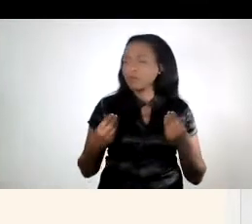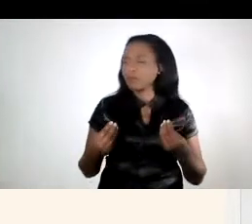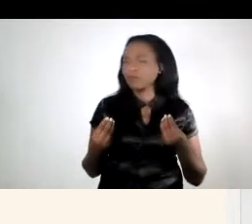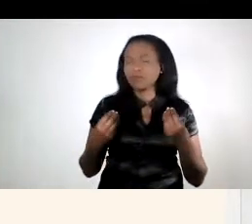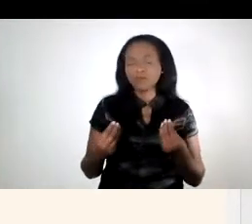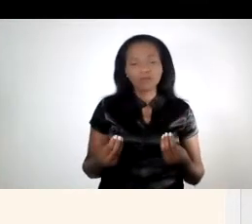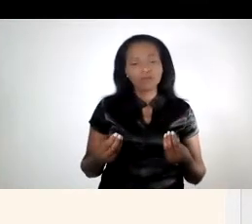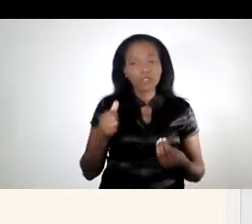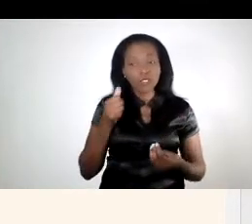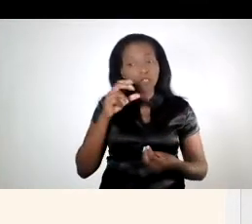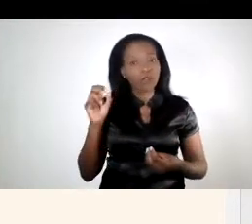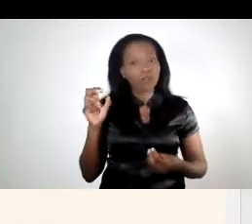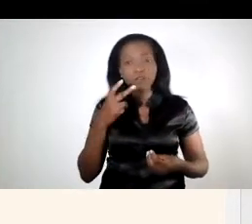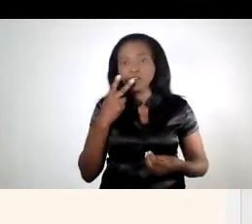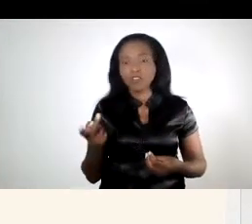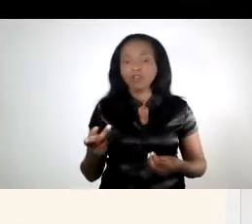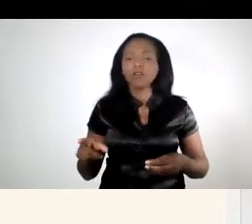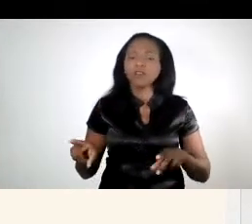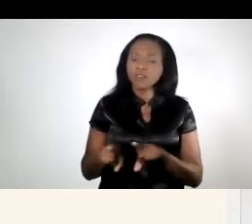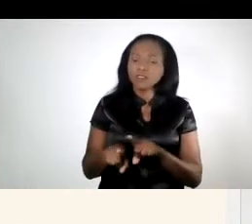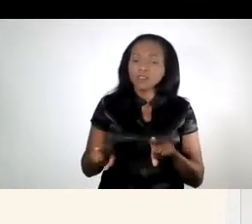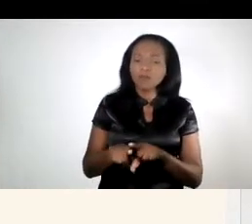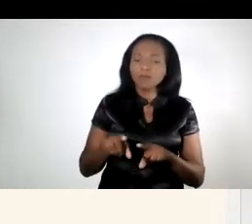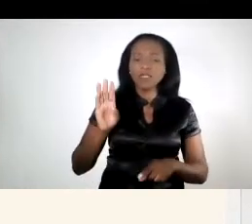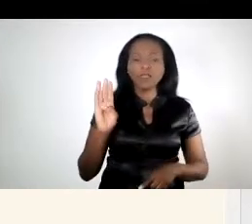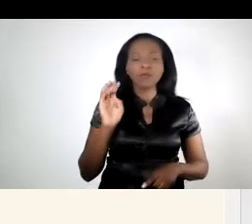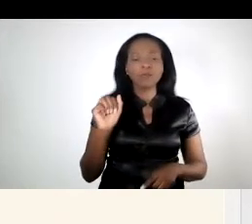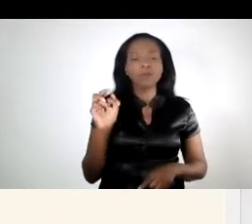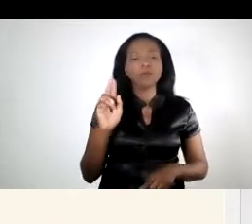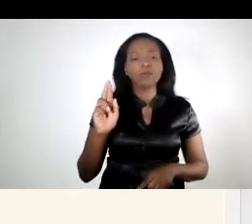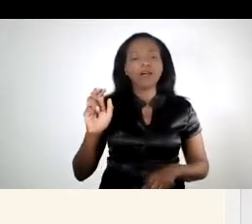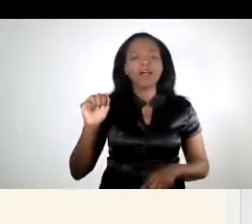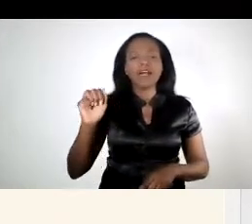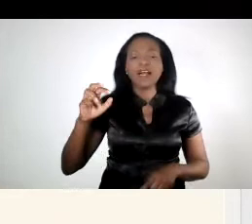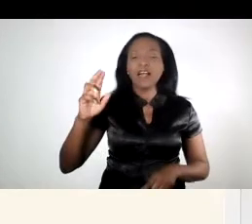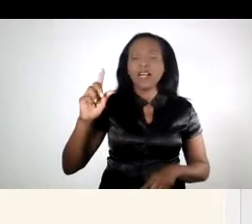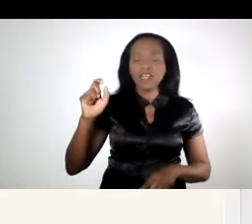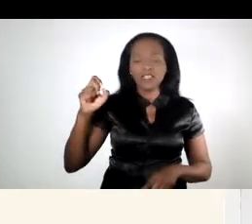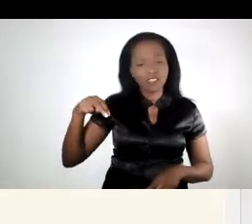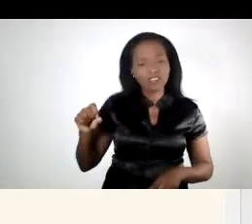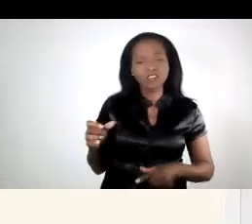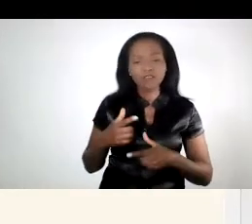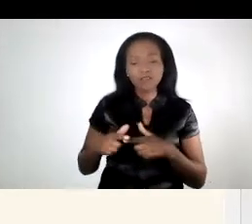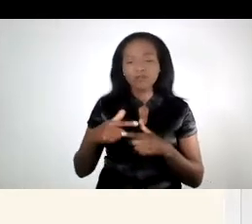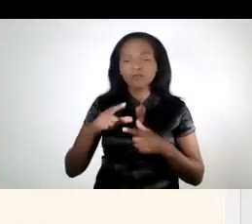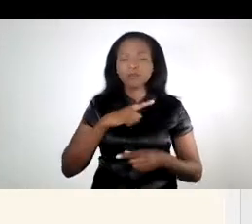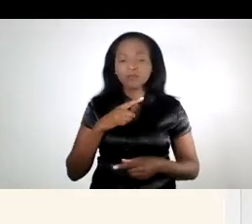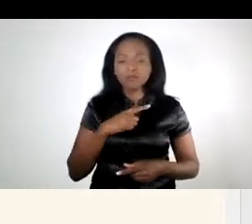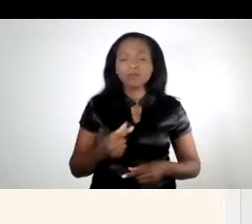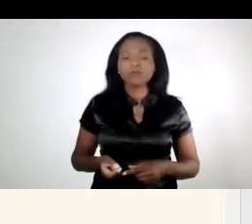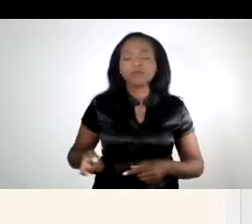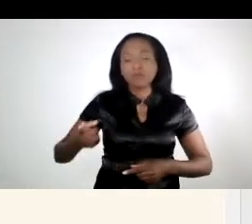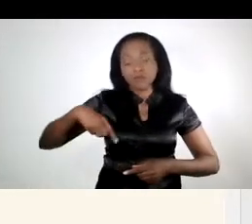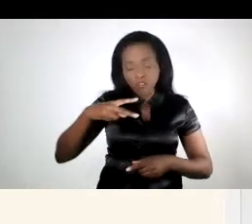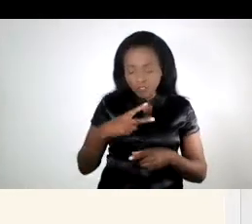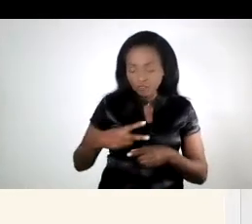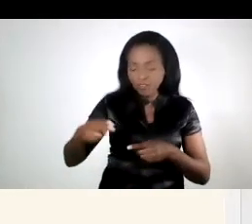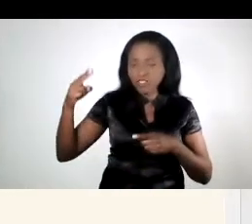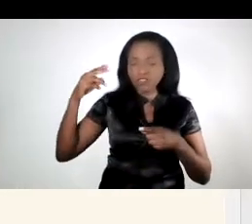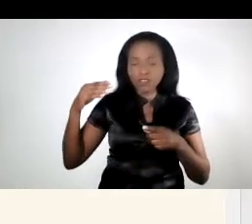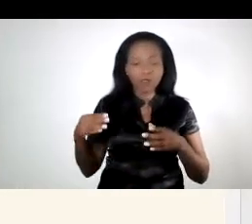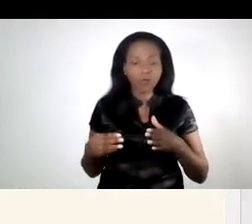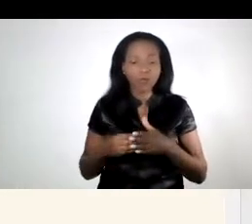E ainda tem a questão das barragens, né, vó? Ainda lutando. Mesmo vencendo uma etapa que foi Tijuco